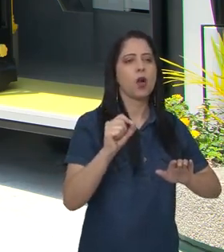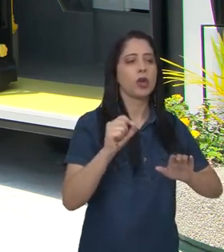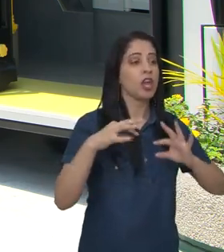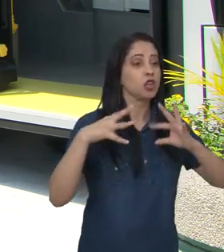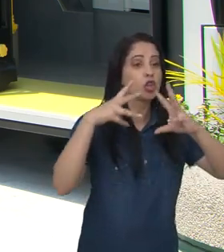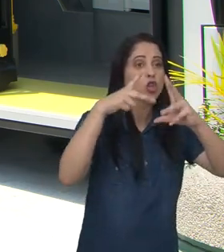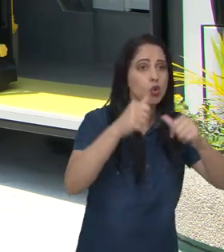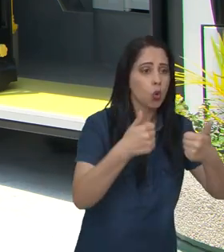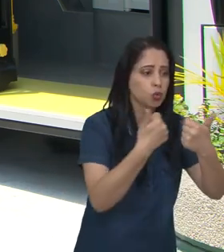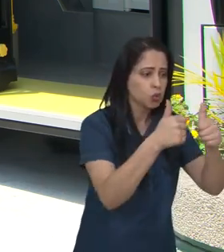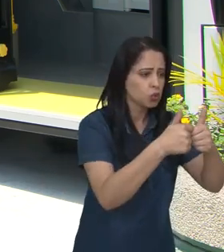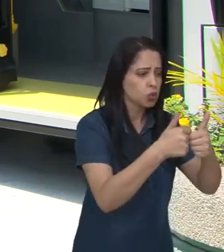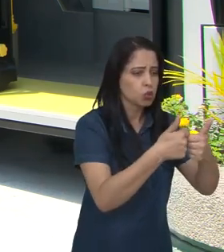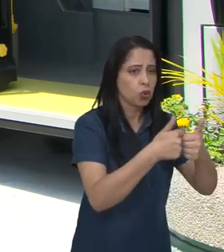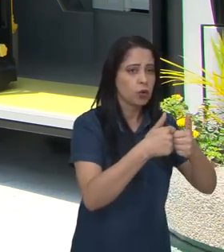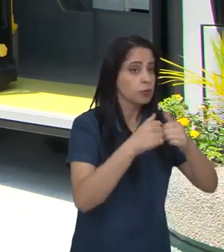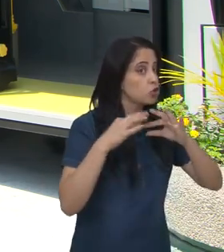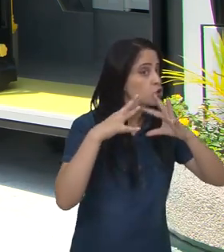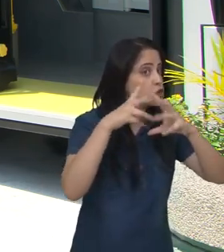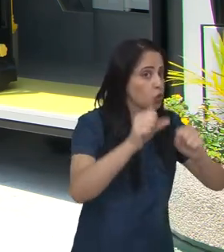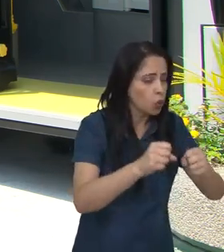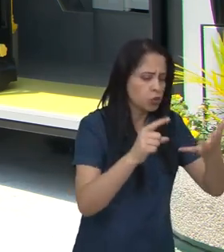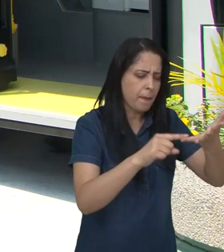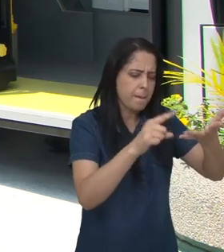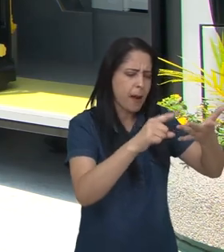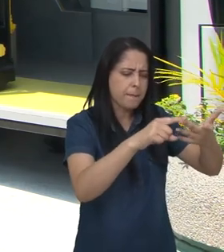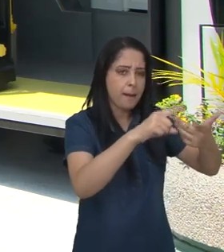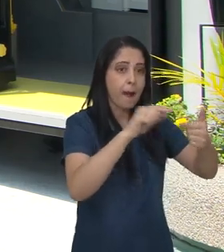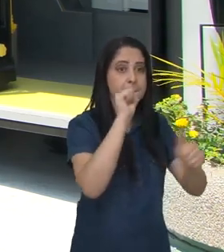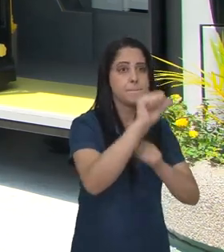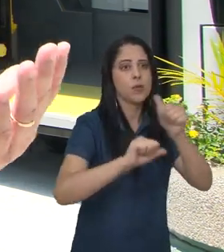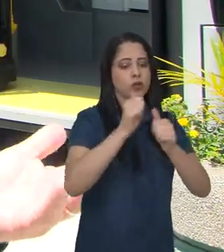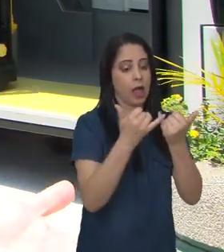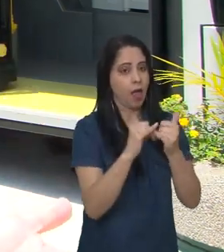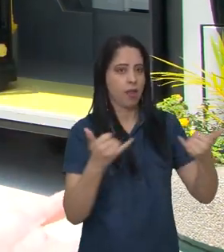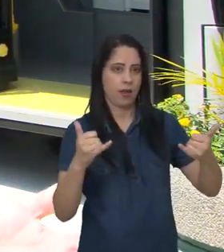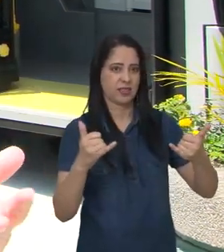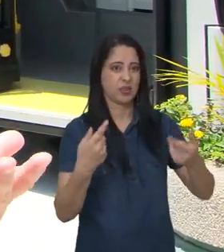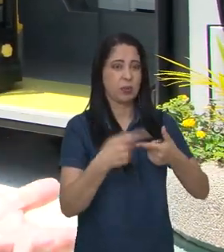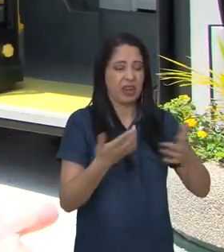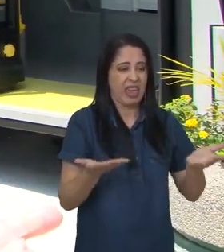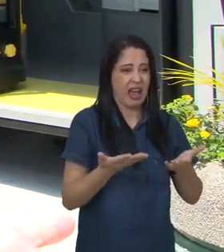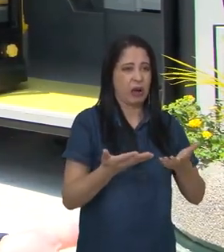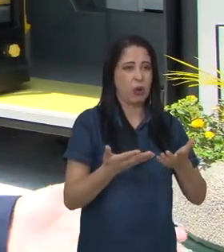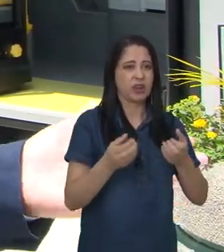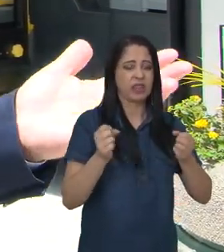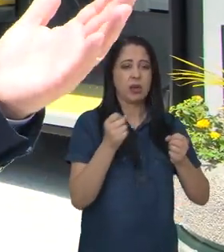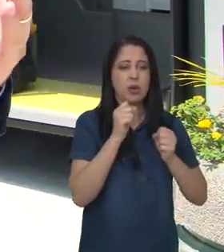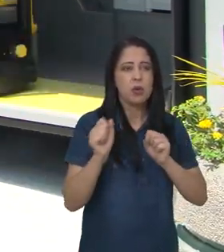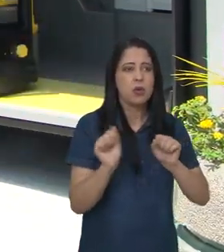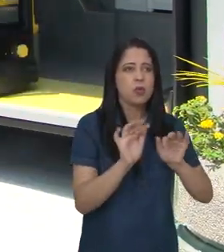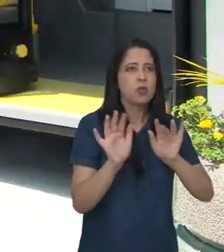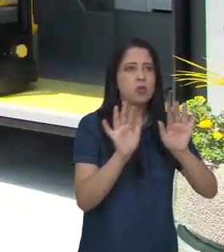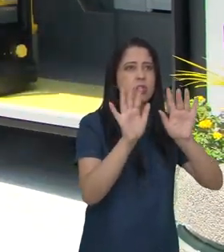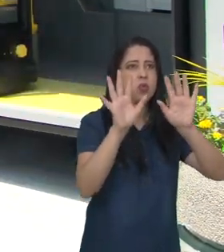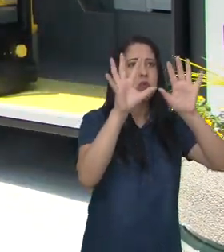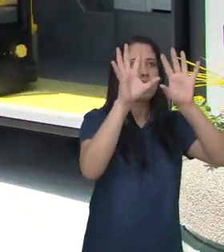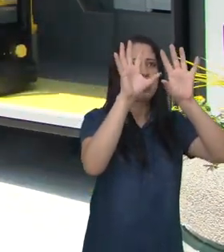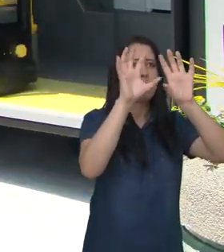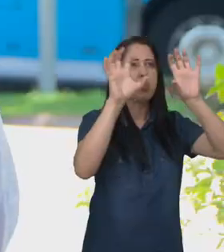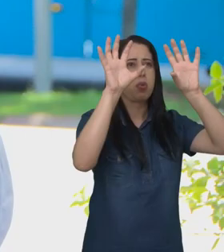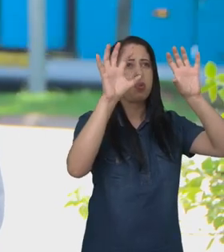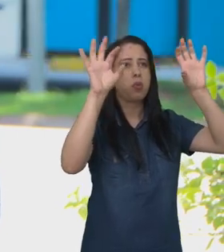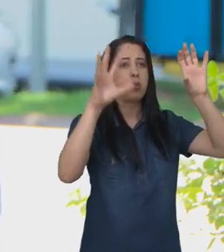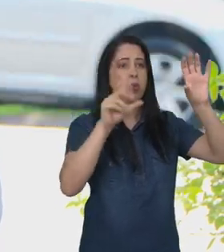eletrificar todos os ônibus e a gente trocar o modelo hoje são ônibus que poluem e a gente vai trazer ônibus